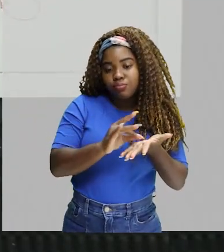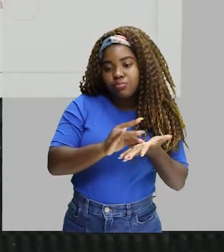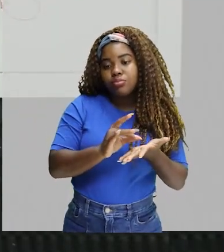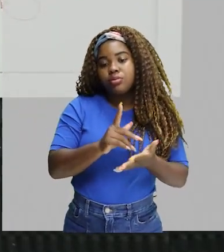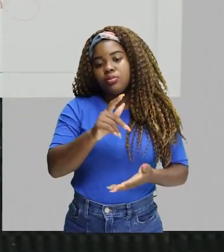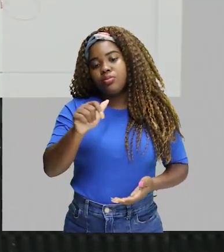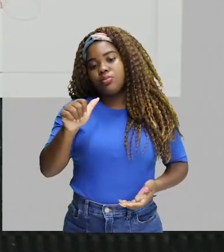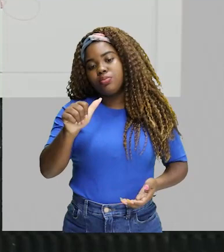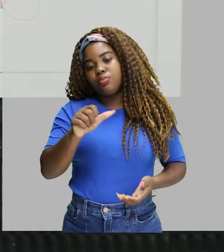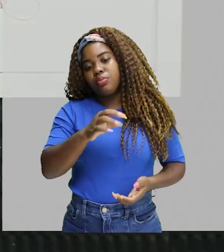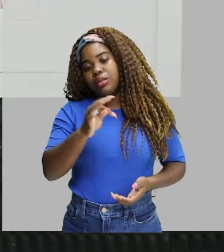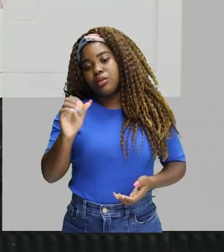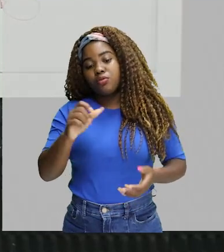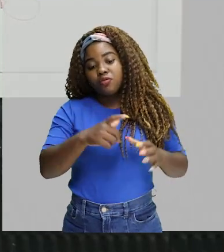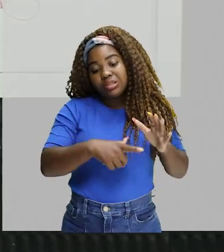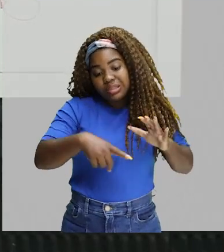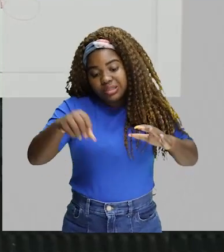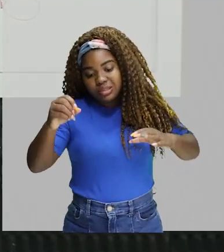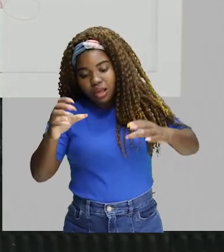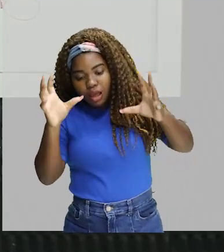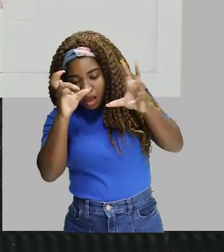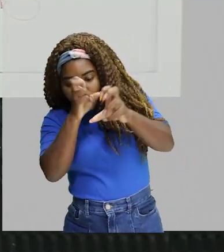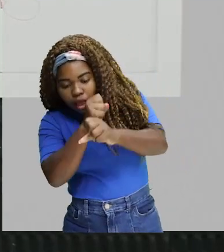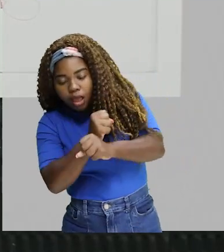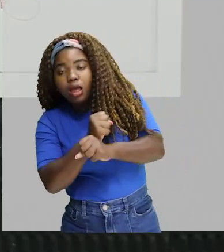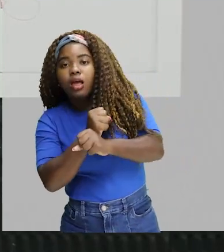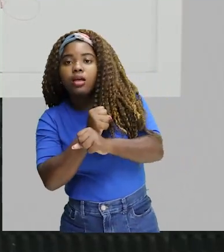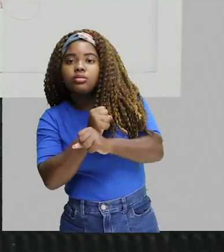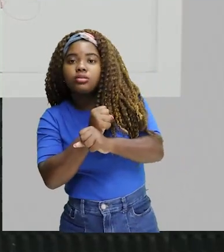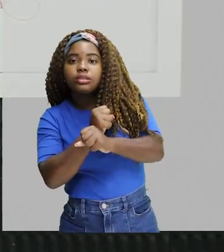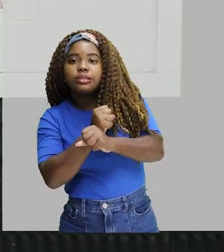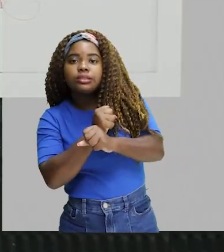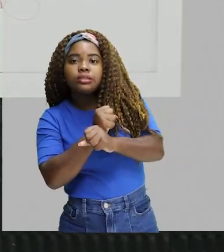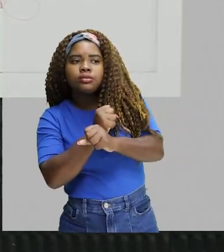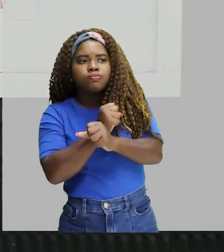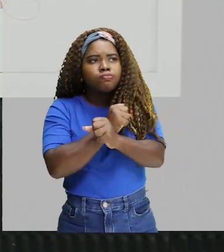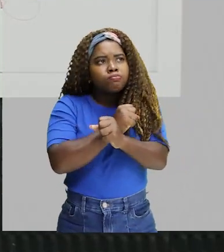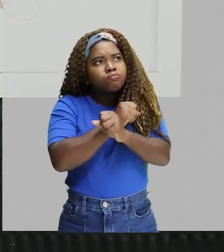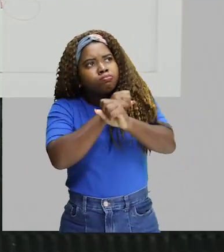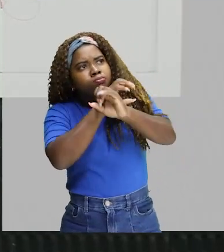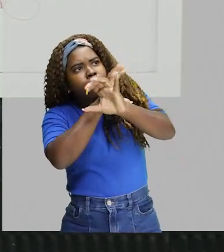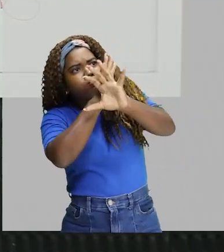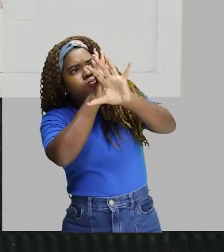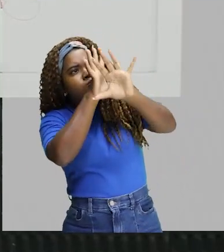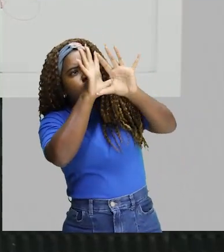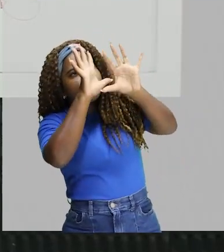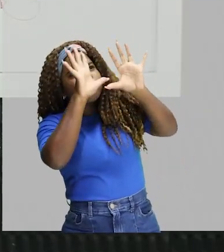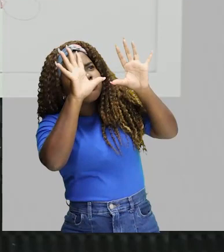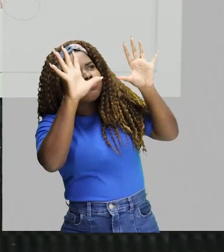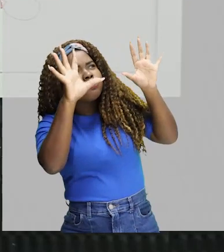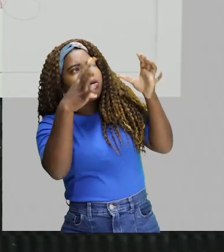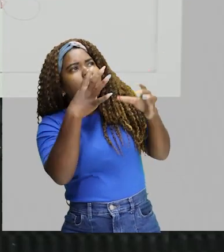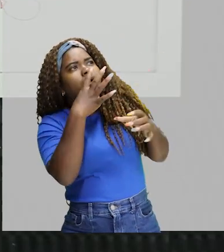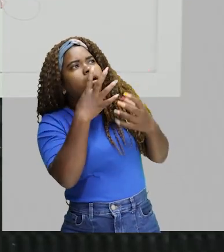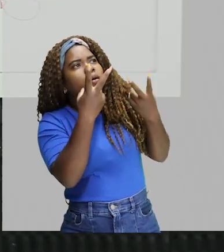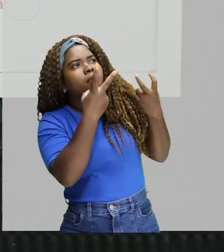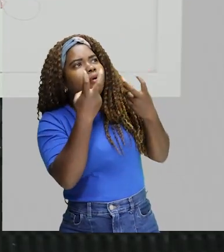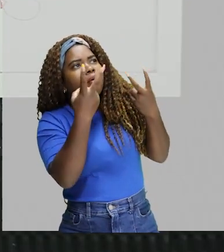fala que você sai da caverna, e quando você sai da caverna, você sai daquela escuridão da caverna e passa a